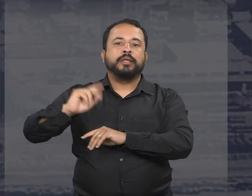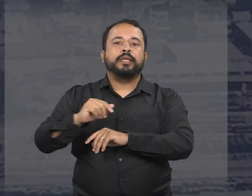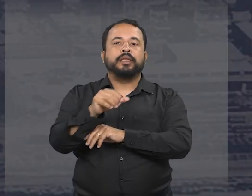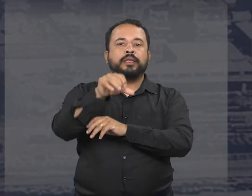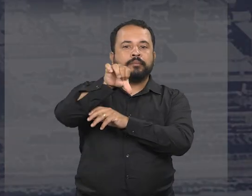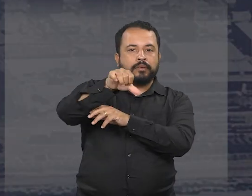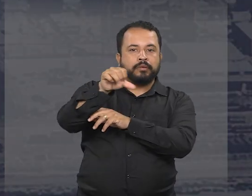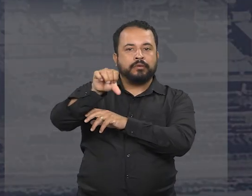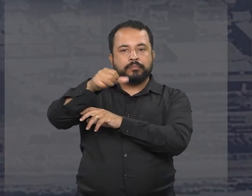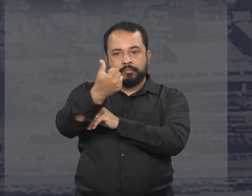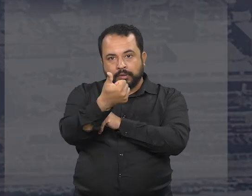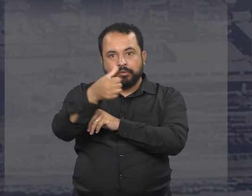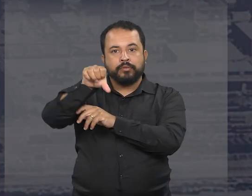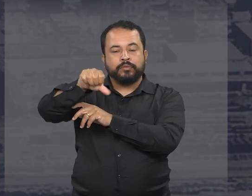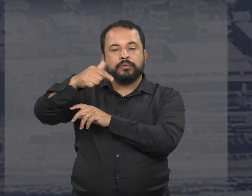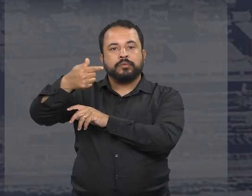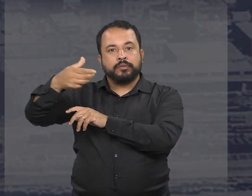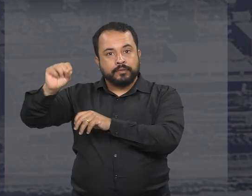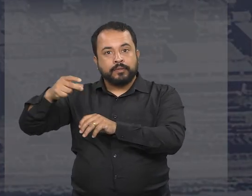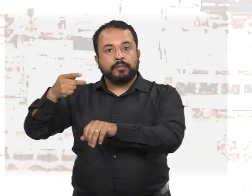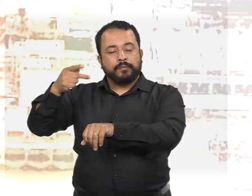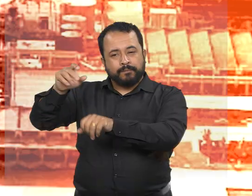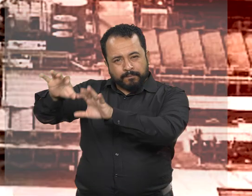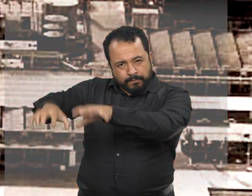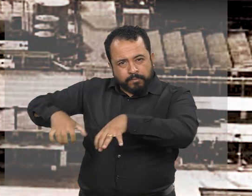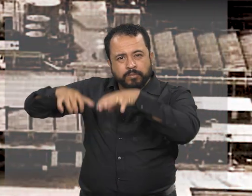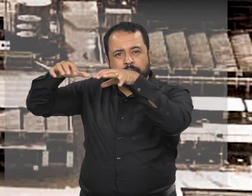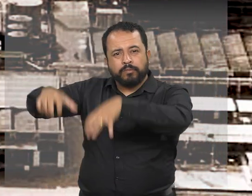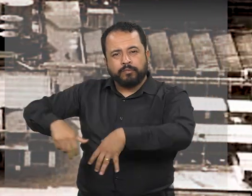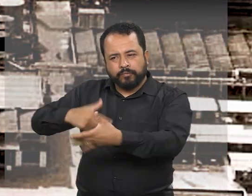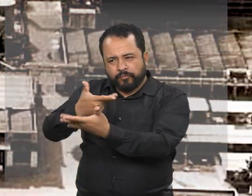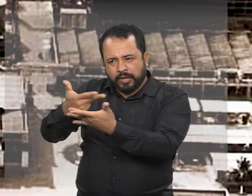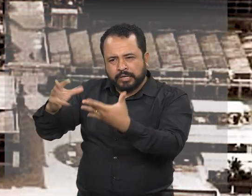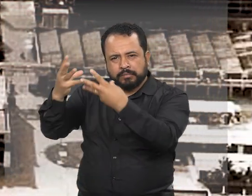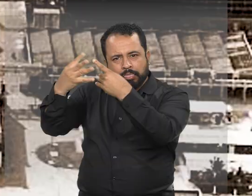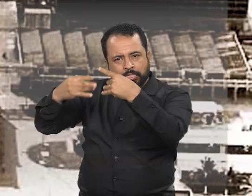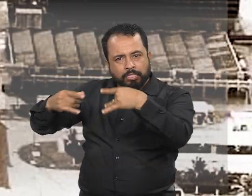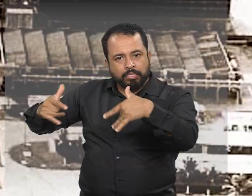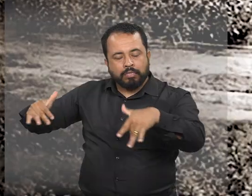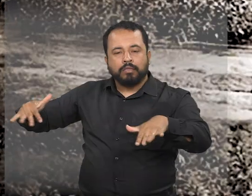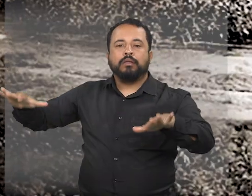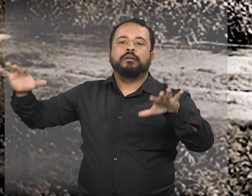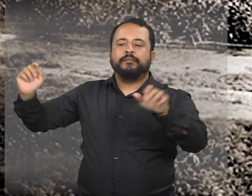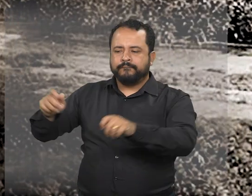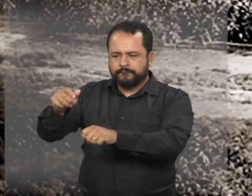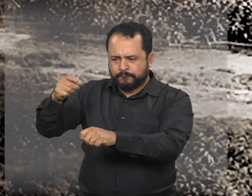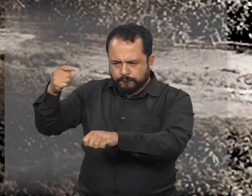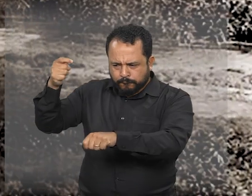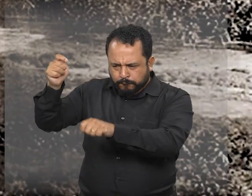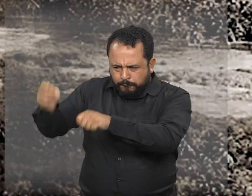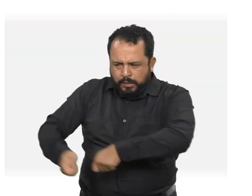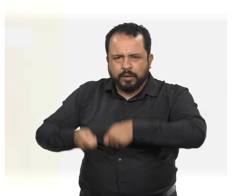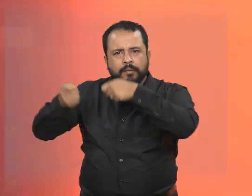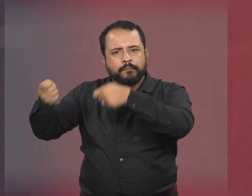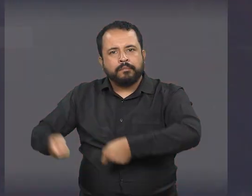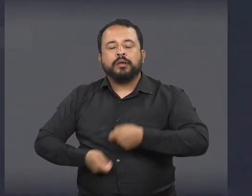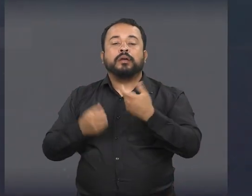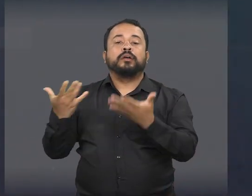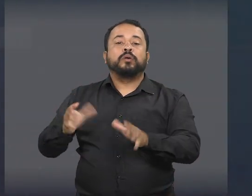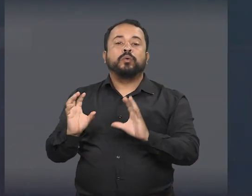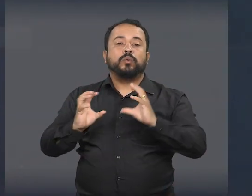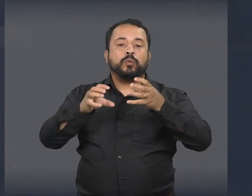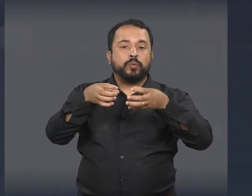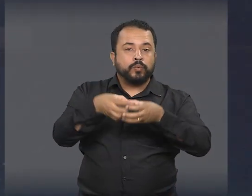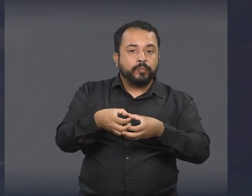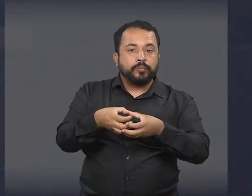em 1976, quando existia mais de 3 bilhões de toneladas do minério no subsolo. Em 2002,